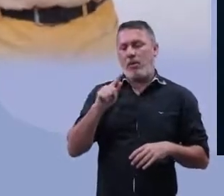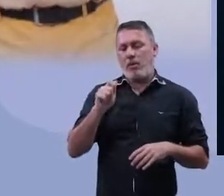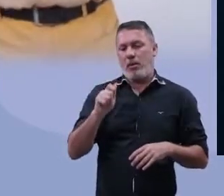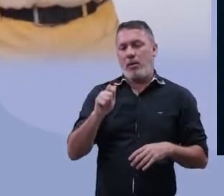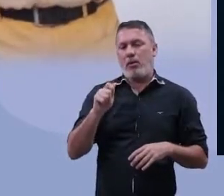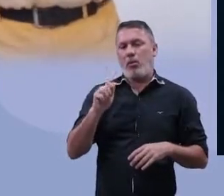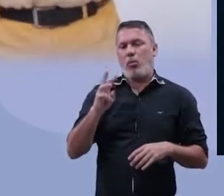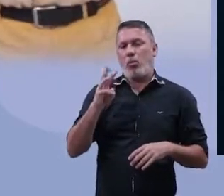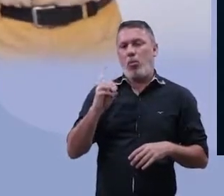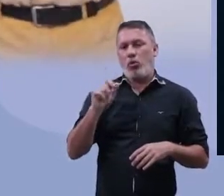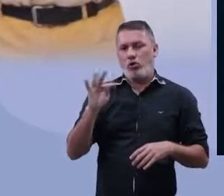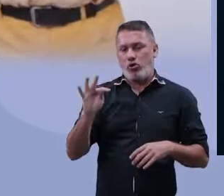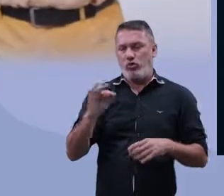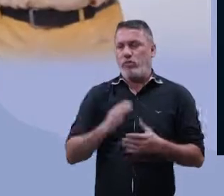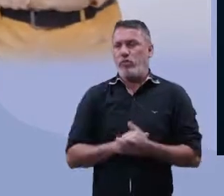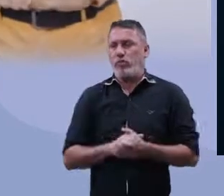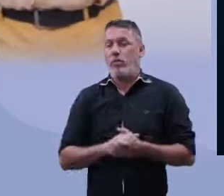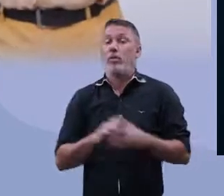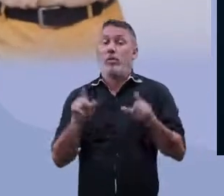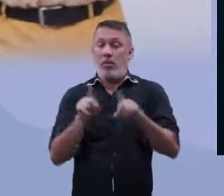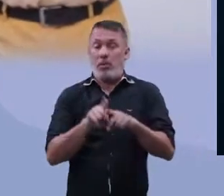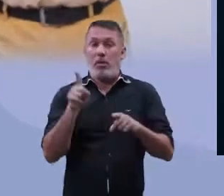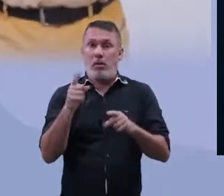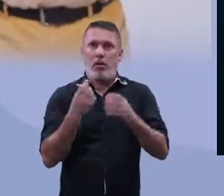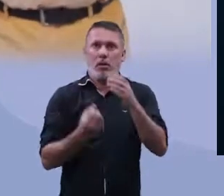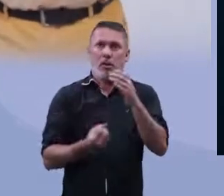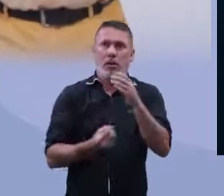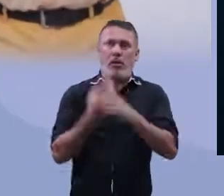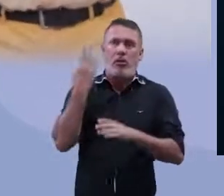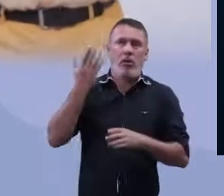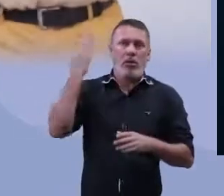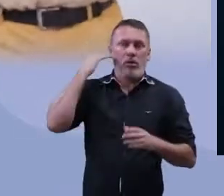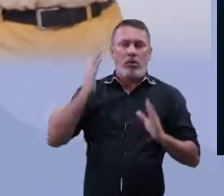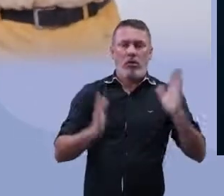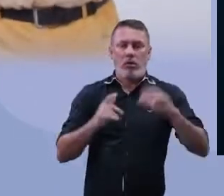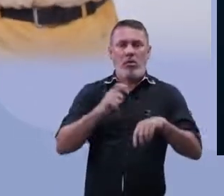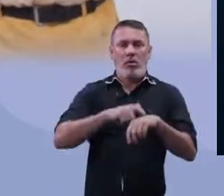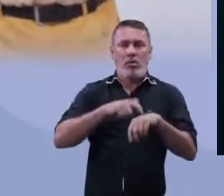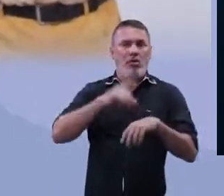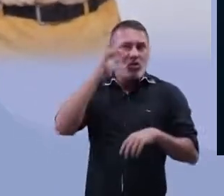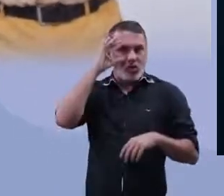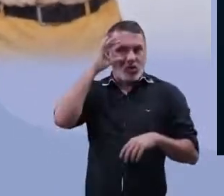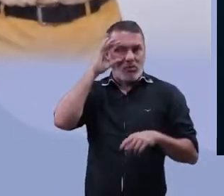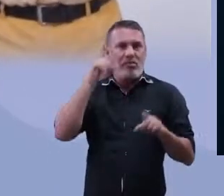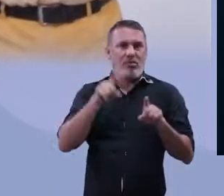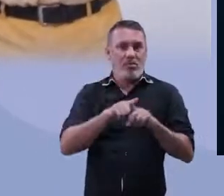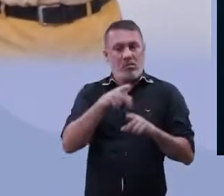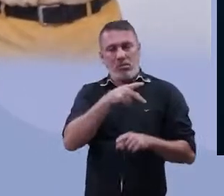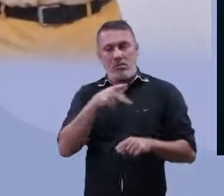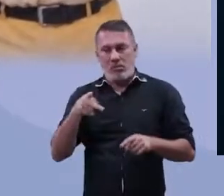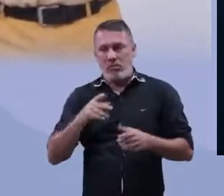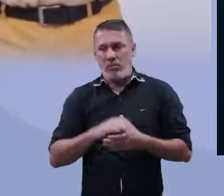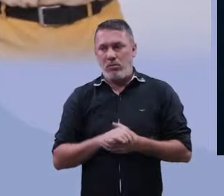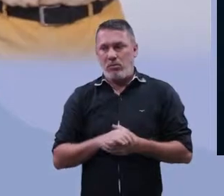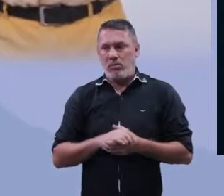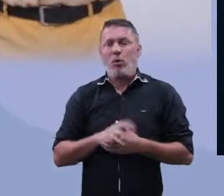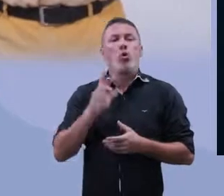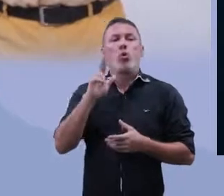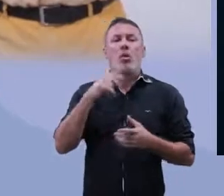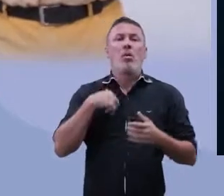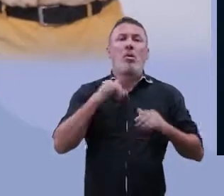região ali, também implementada à época, né, do governo Dilma Rousseff, né, não